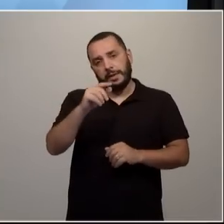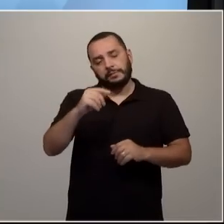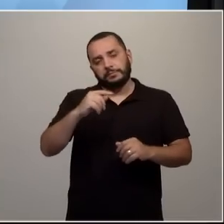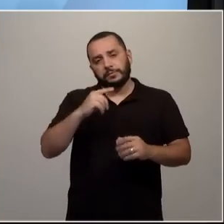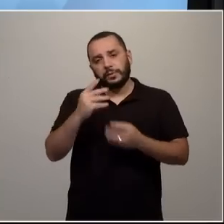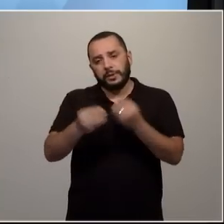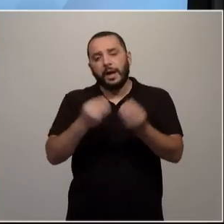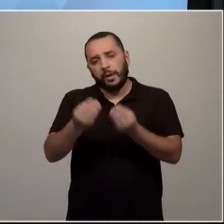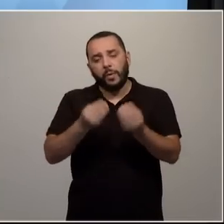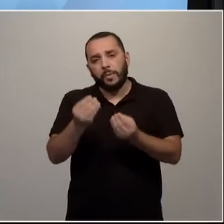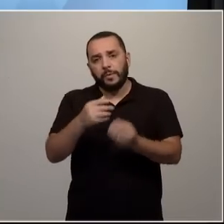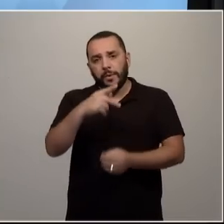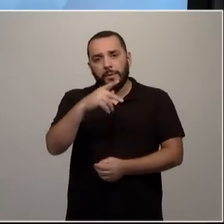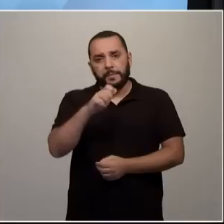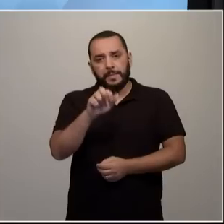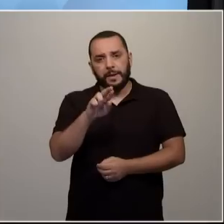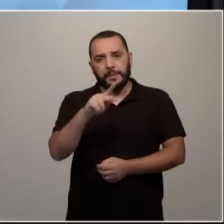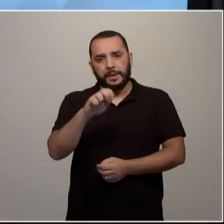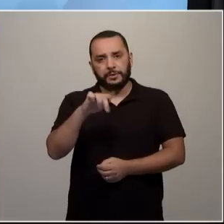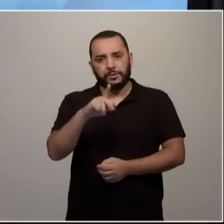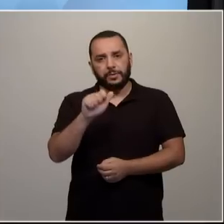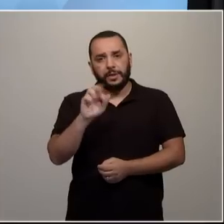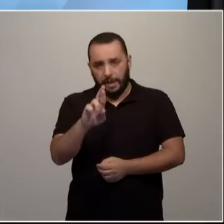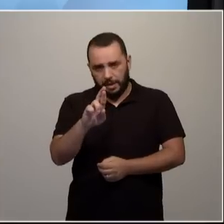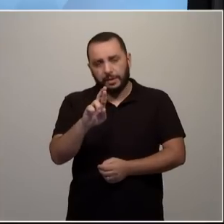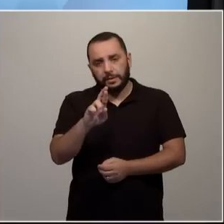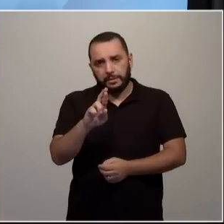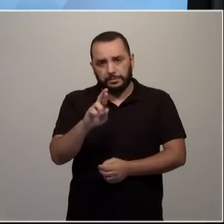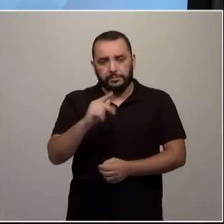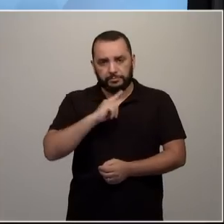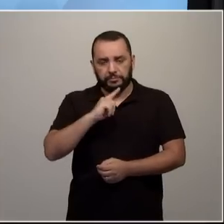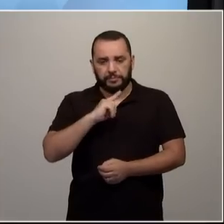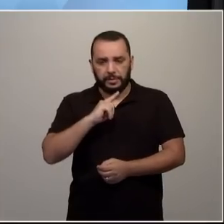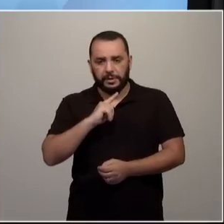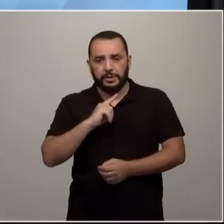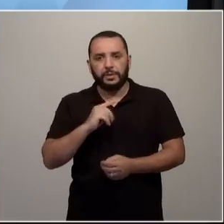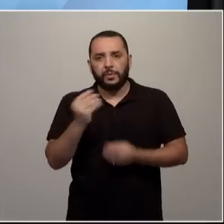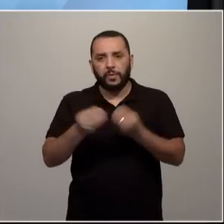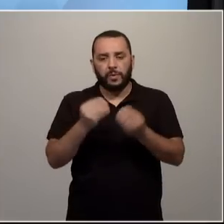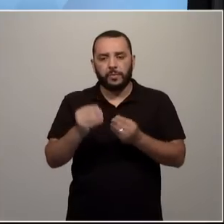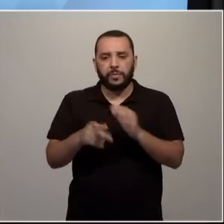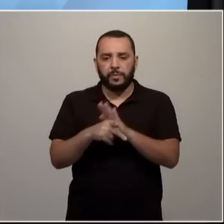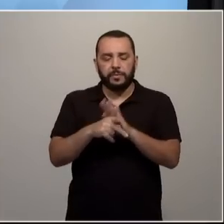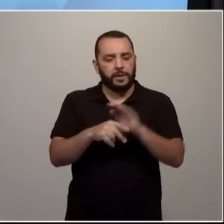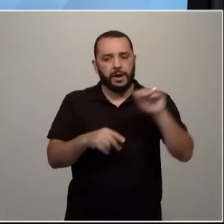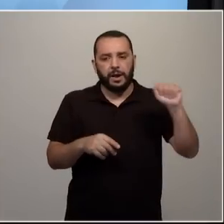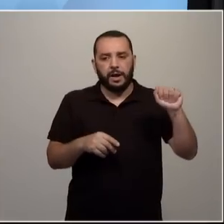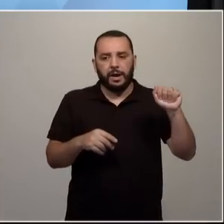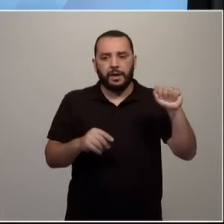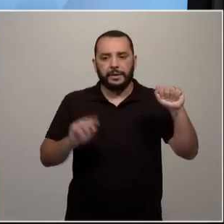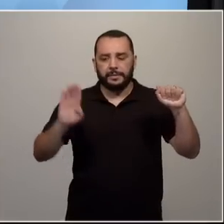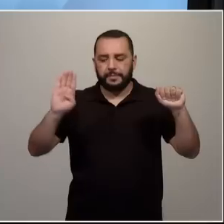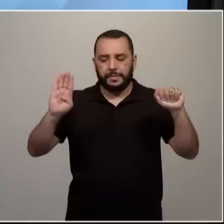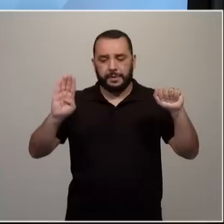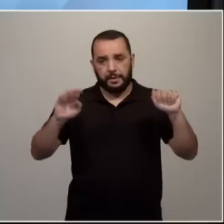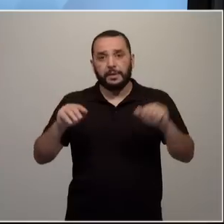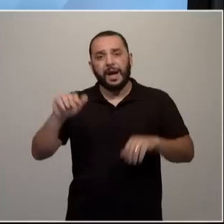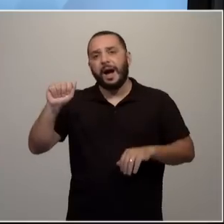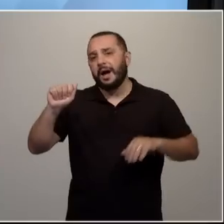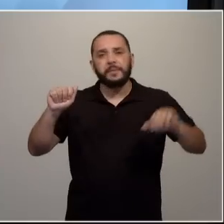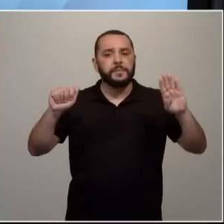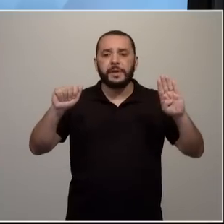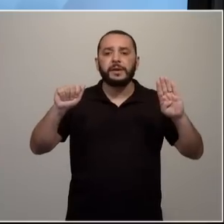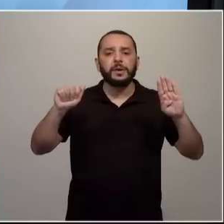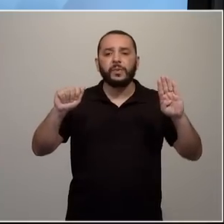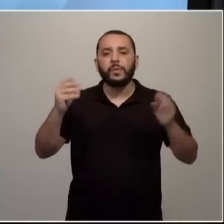que ele é perpendicular ao 1 menos 5B. O que eu posso dizer do A e do B? Pois bem, se eles são perpendiculares, o